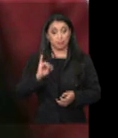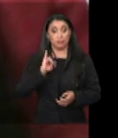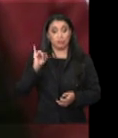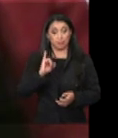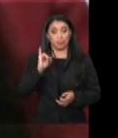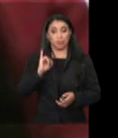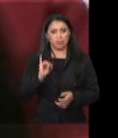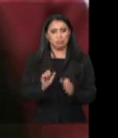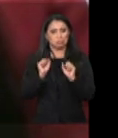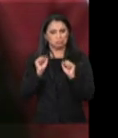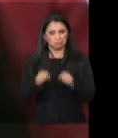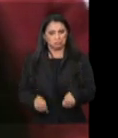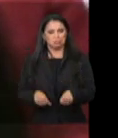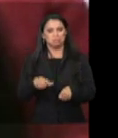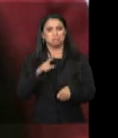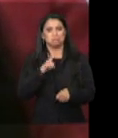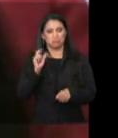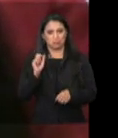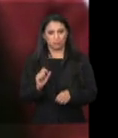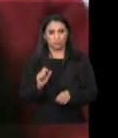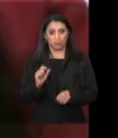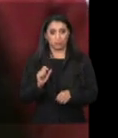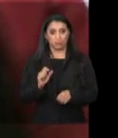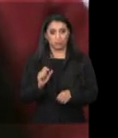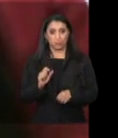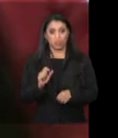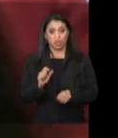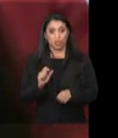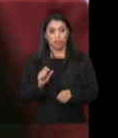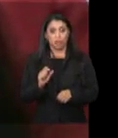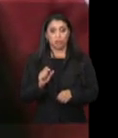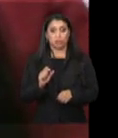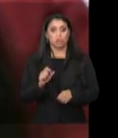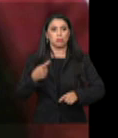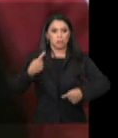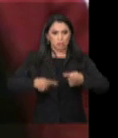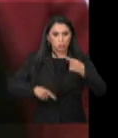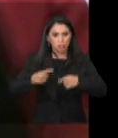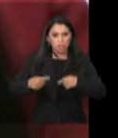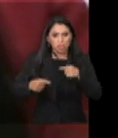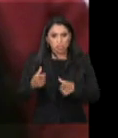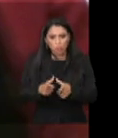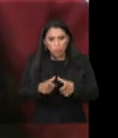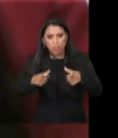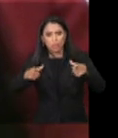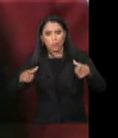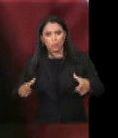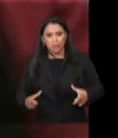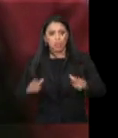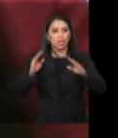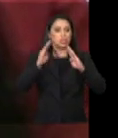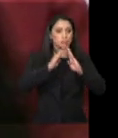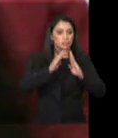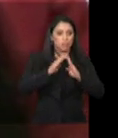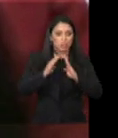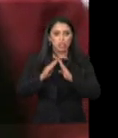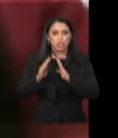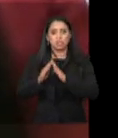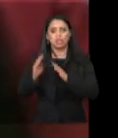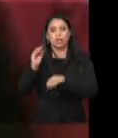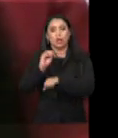que nós possamos nesse sentido ampliar a implementação de políticas públicas de habitação e cuidado e também